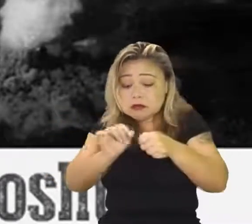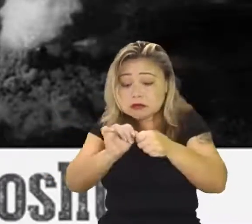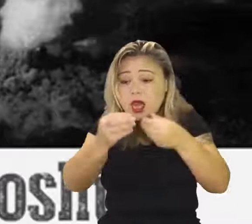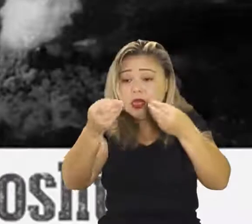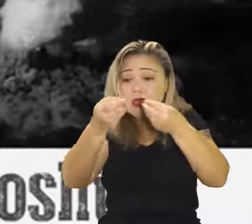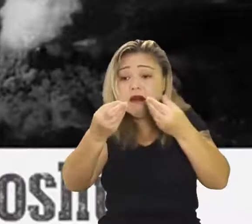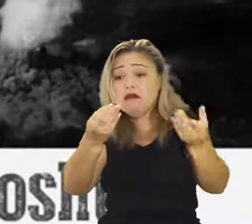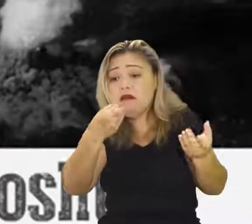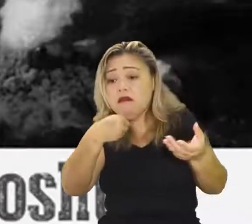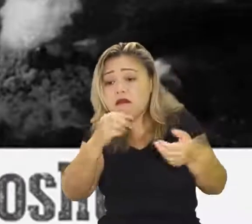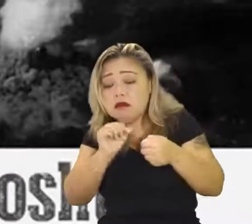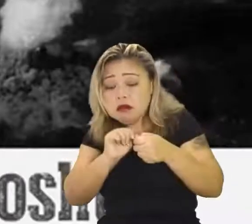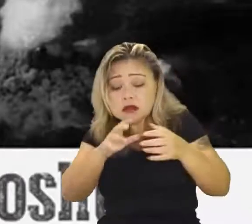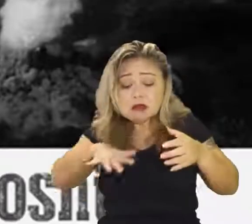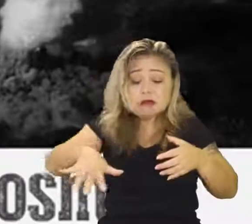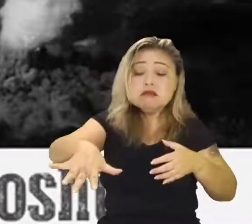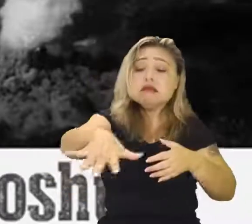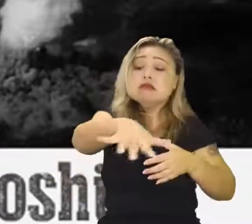campo beligerante,